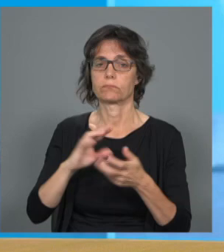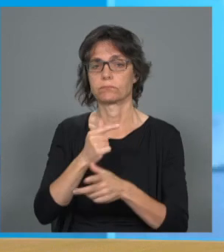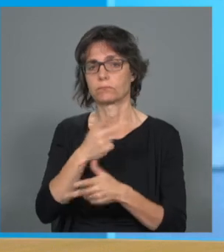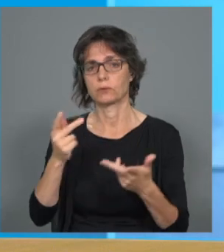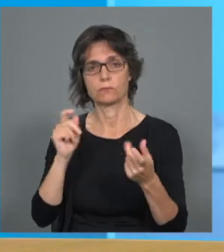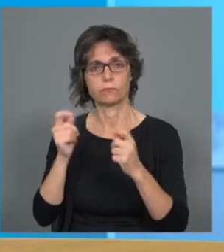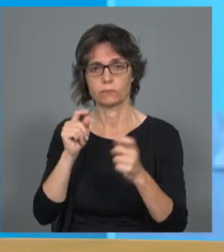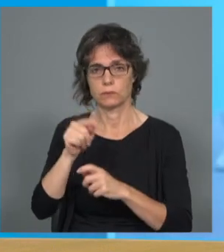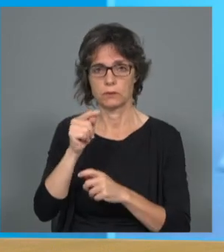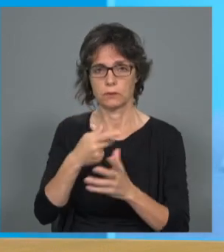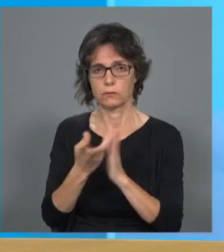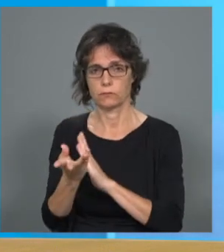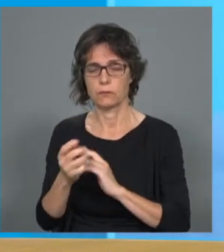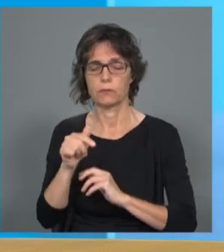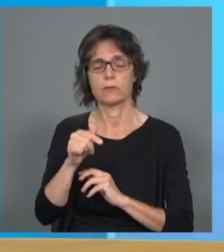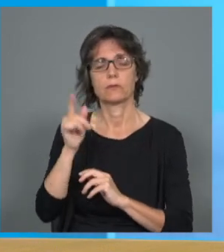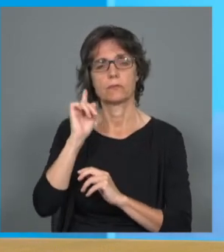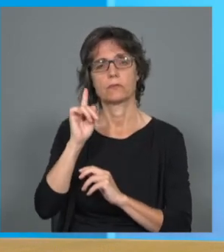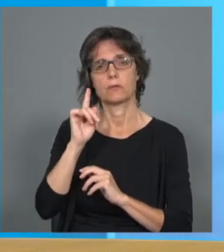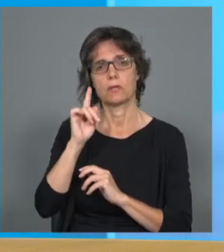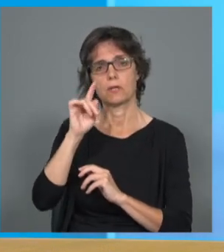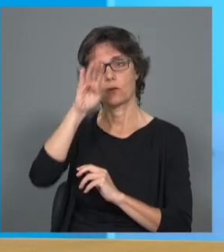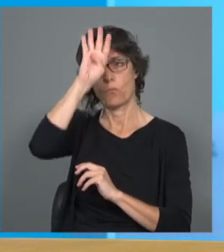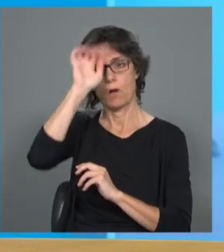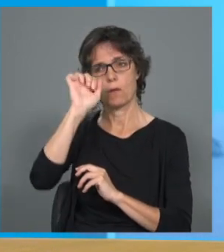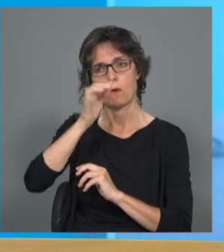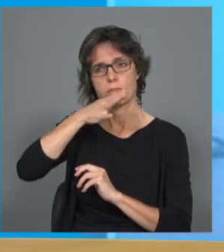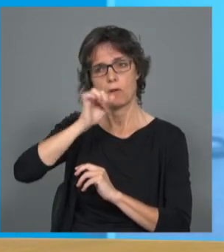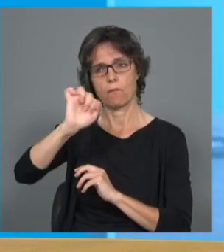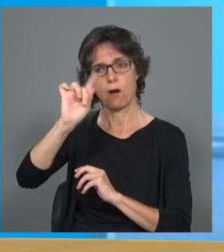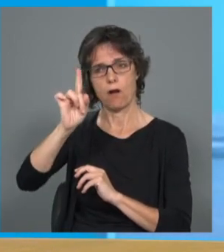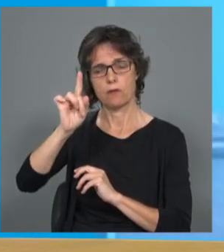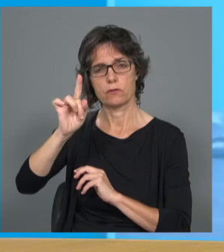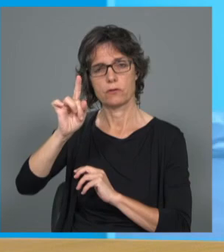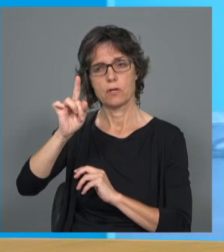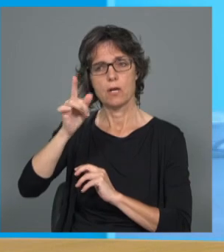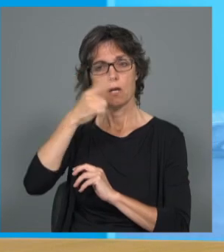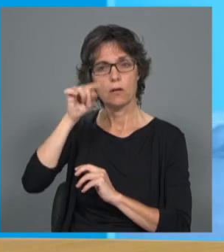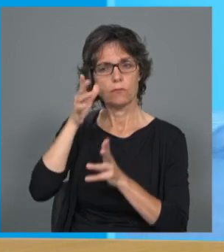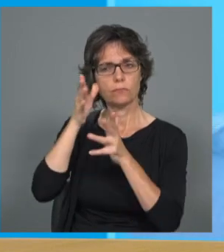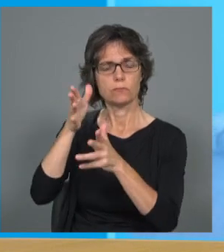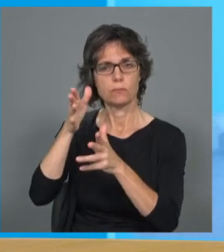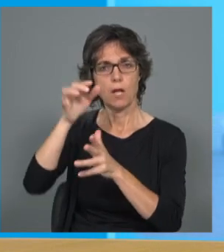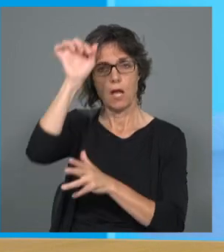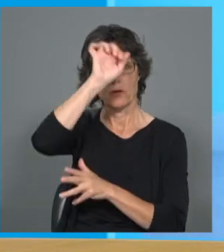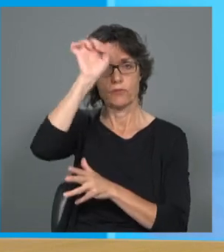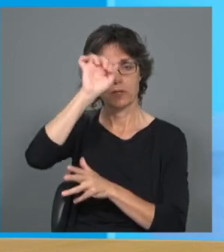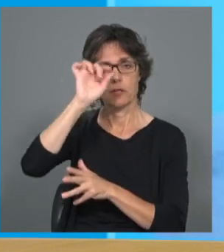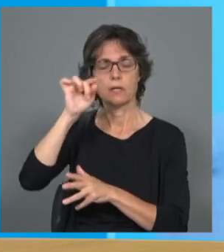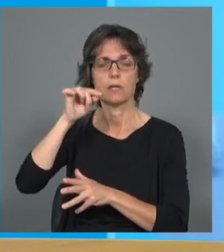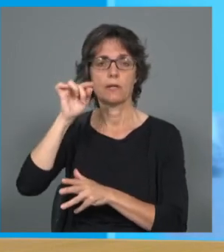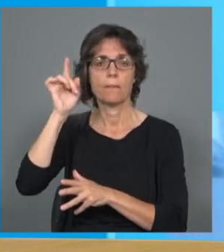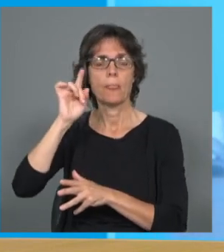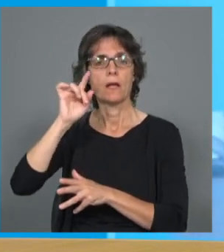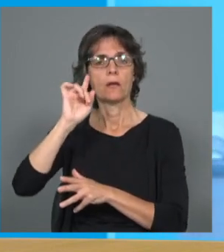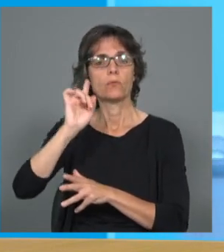olhar mais focado sobre a mensagem do Papa. A partir do momento em que começámos a apresentar a mensagem do Papa no início de janeiro, no dia de São Francisco de Sales,